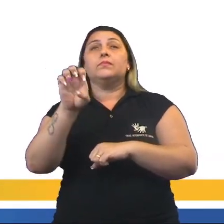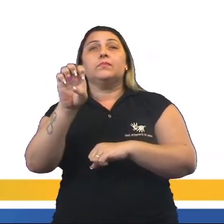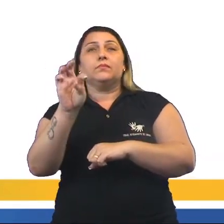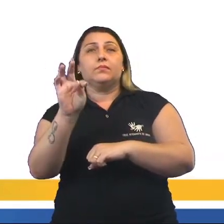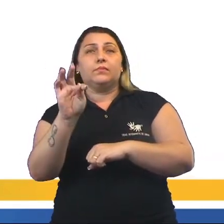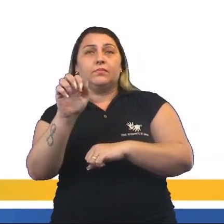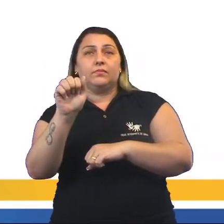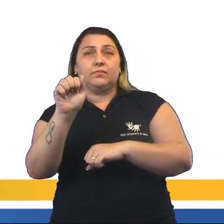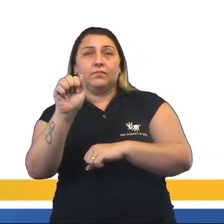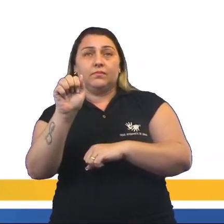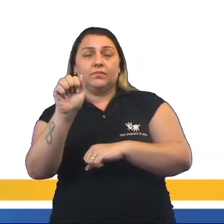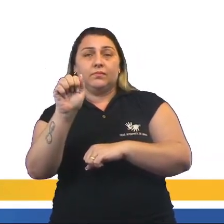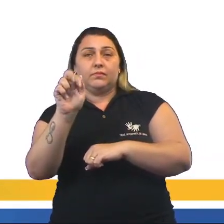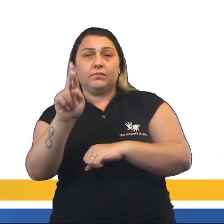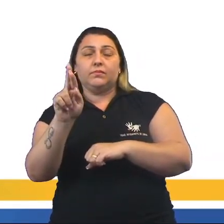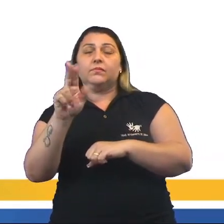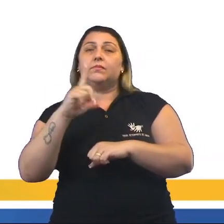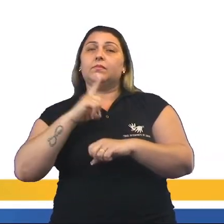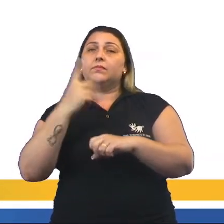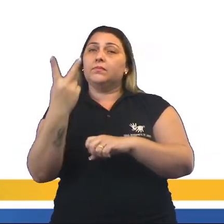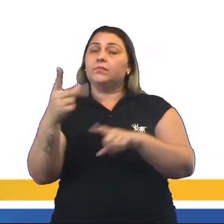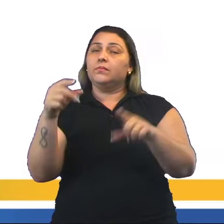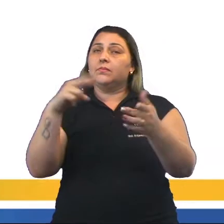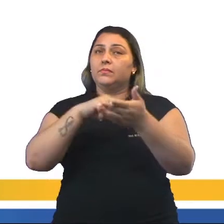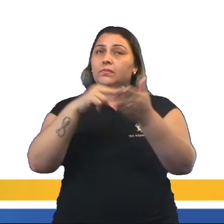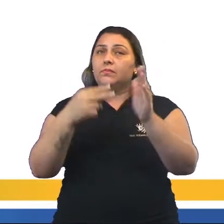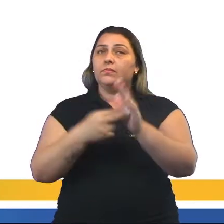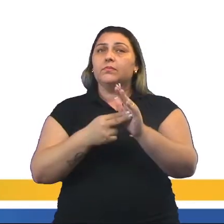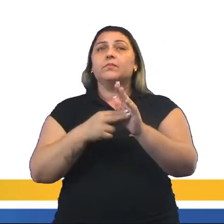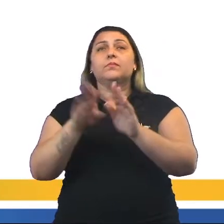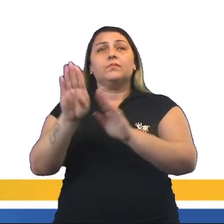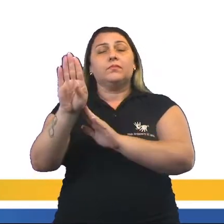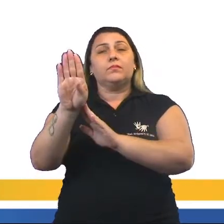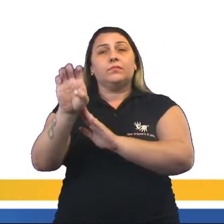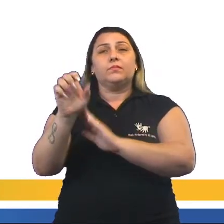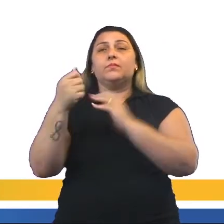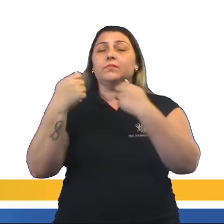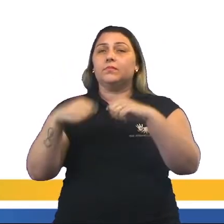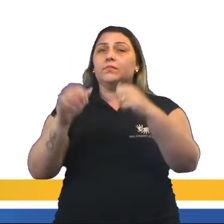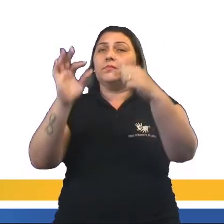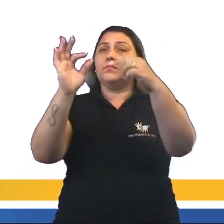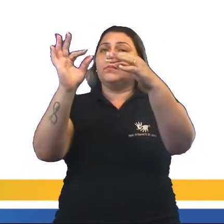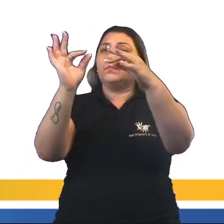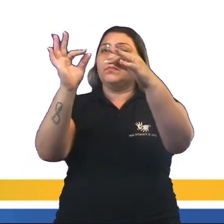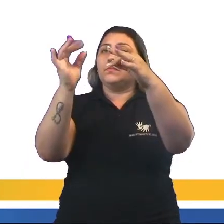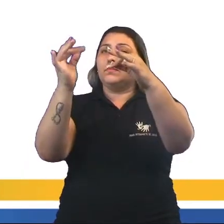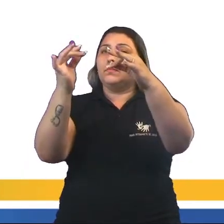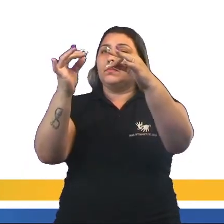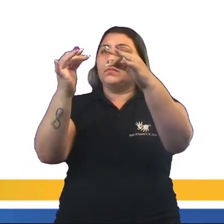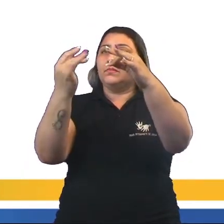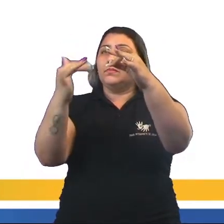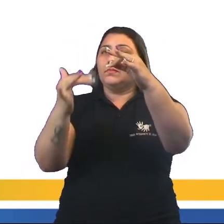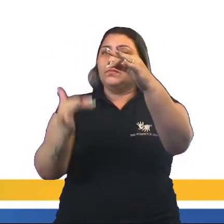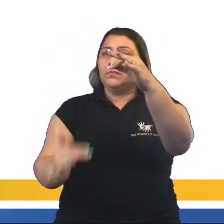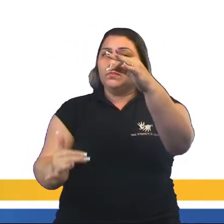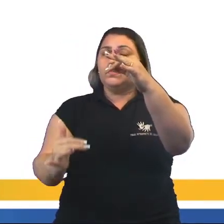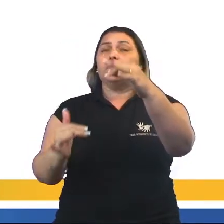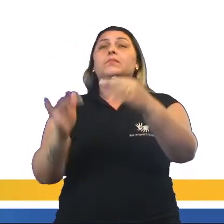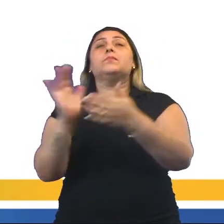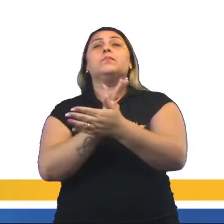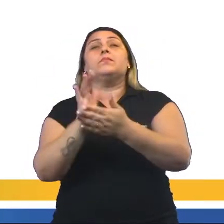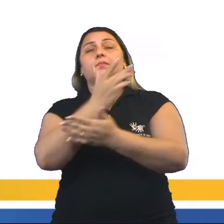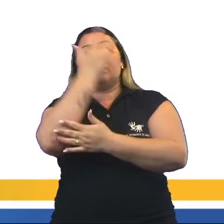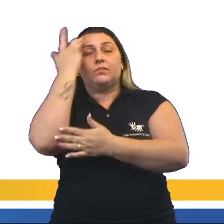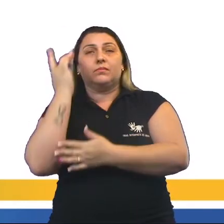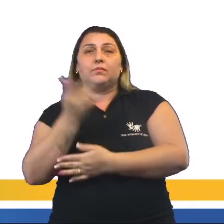dois significados. E nós aprendemos que esse be precisa ser conjugado, dependendo da pessoa em que nós estamos falando.